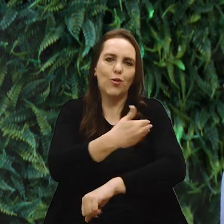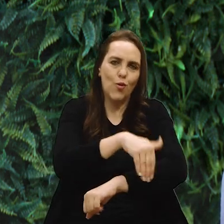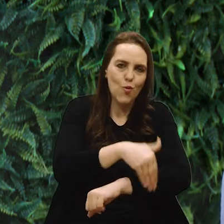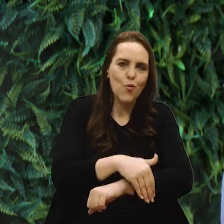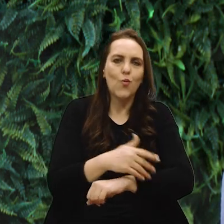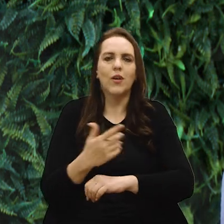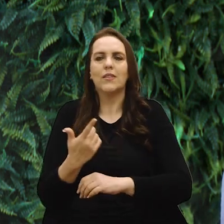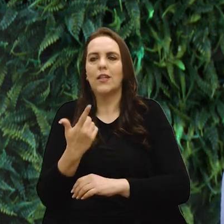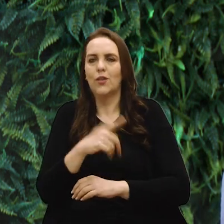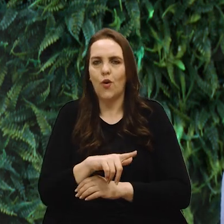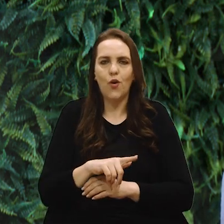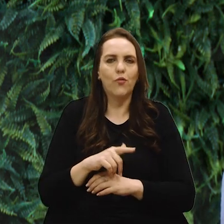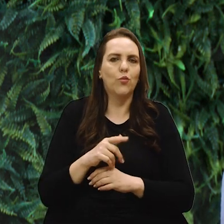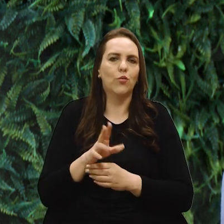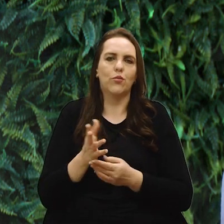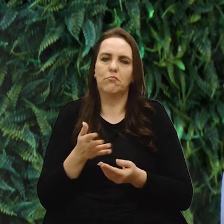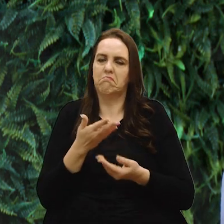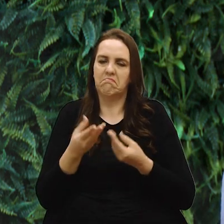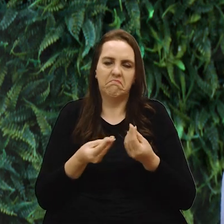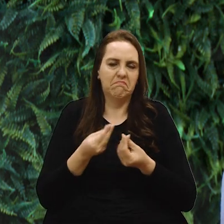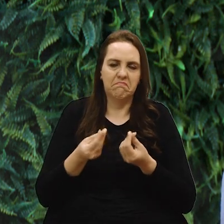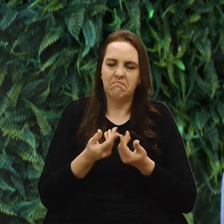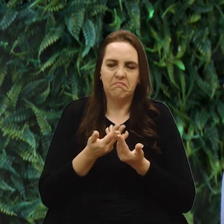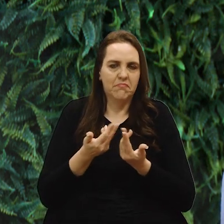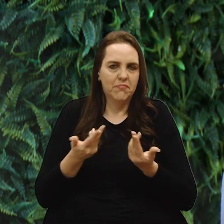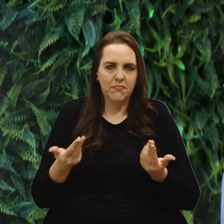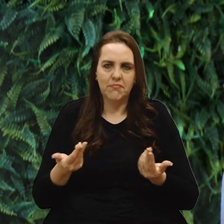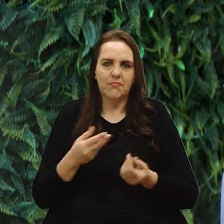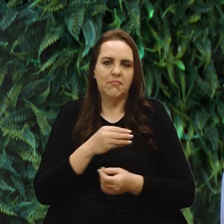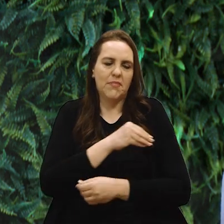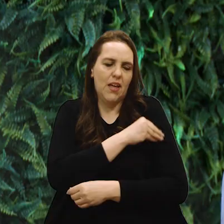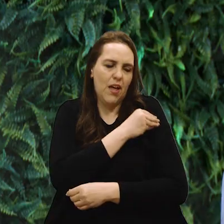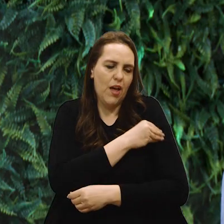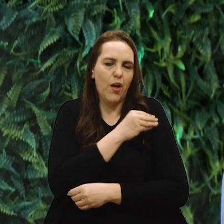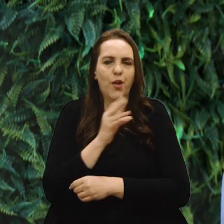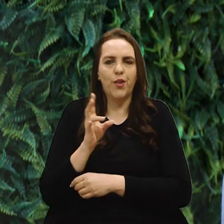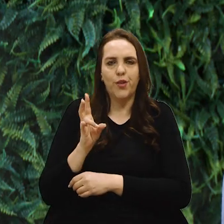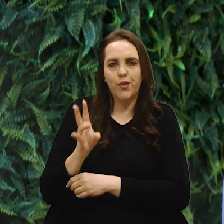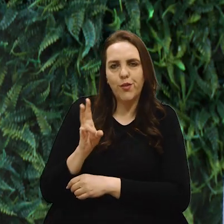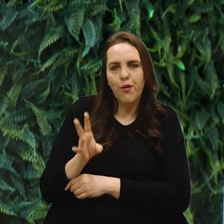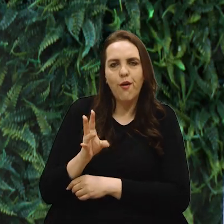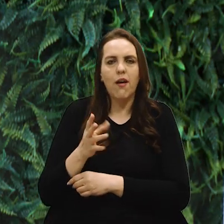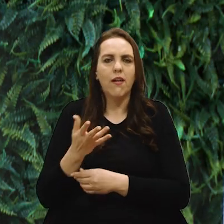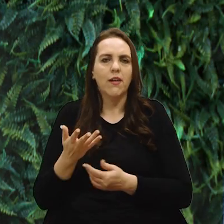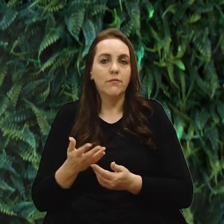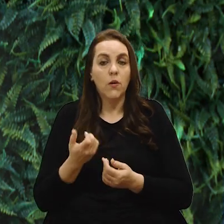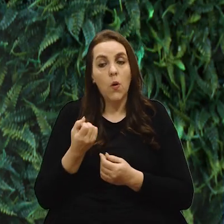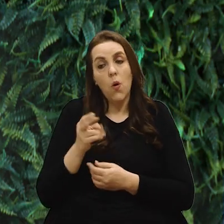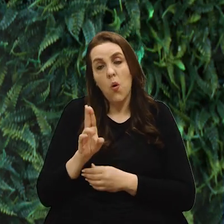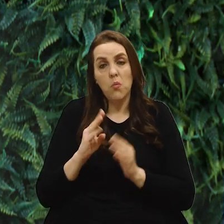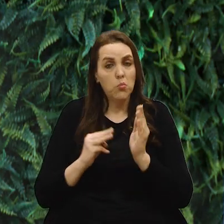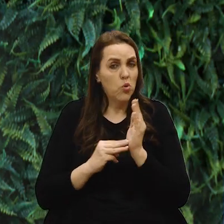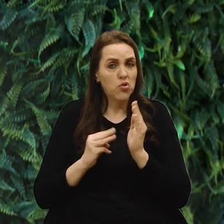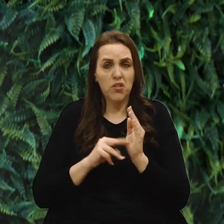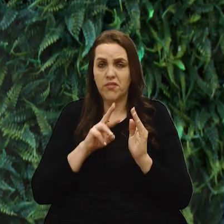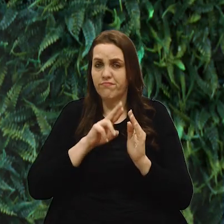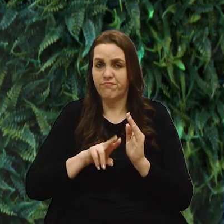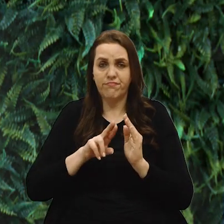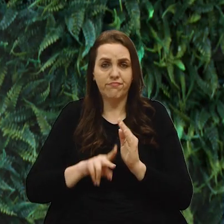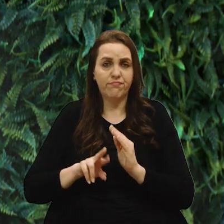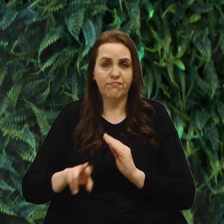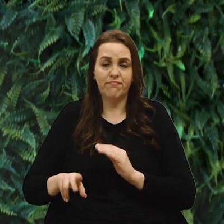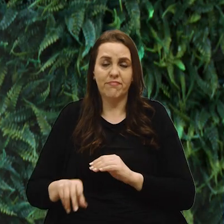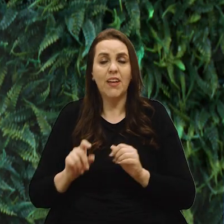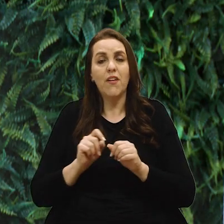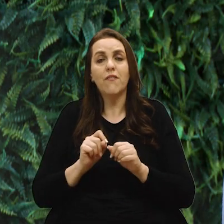ou recaia para a condição do álcool e drogas, ou que recaia por alguns outros motivos,